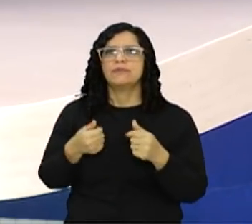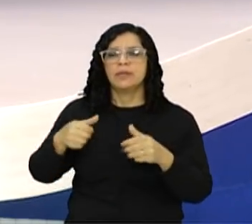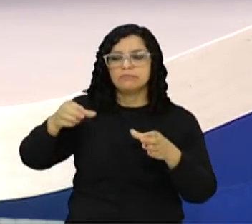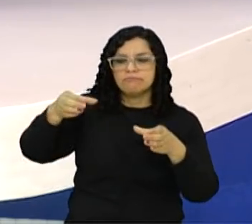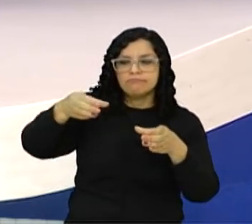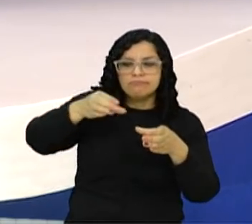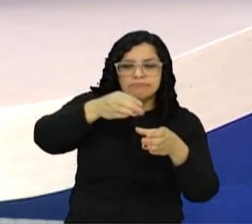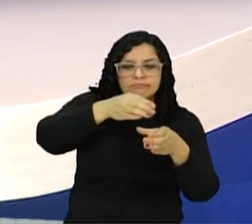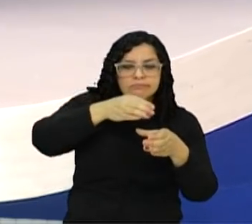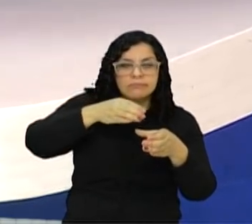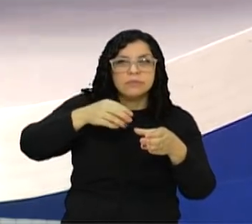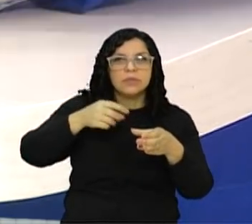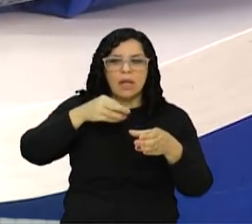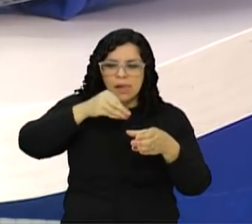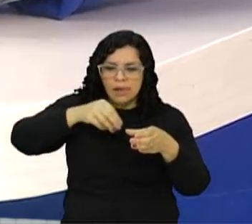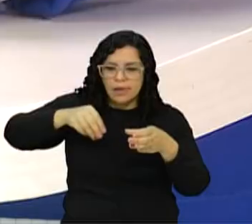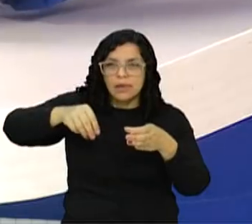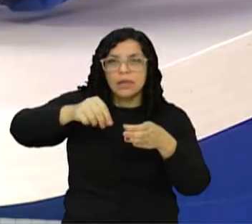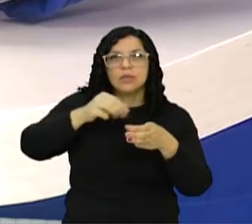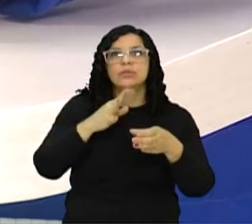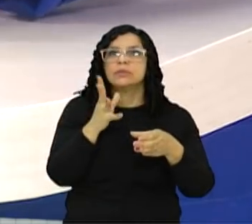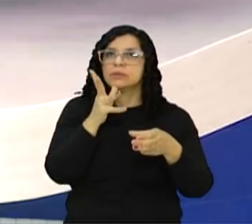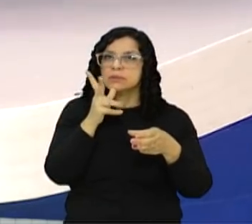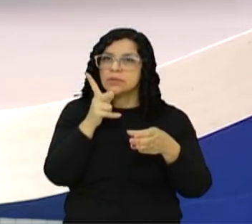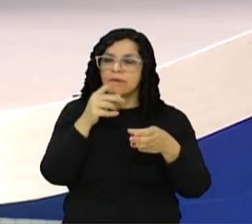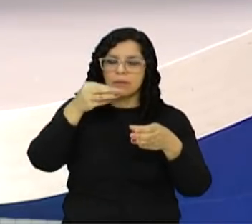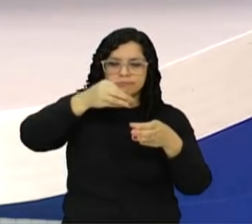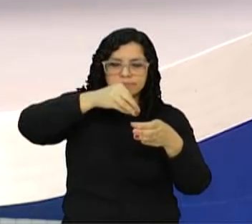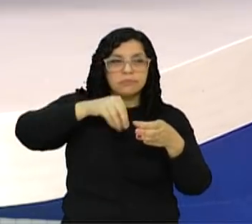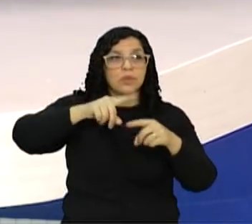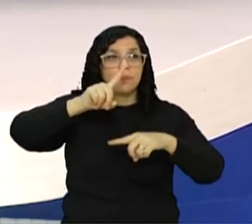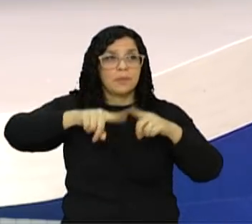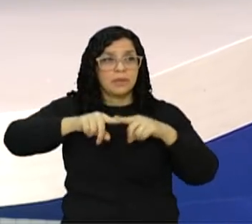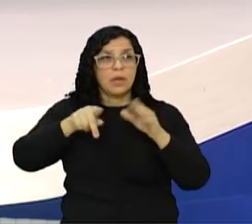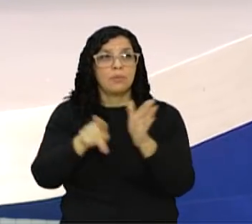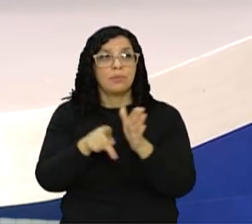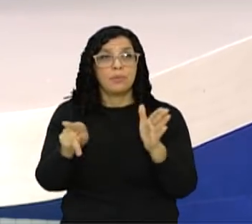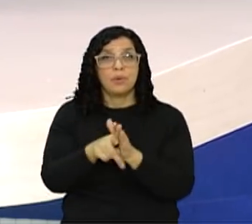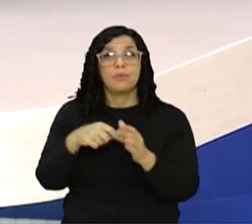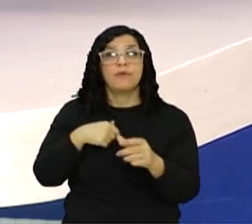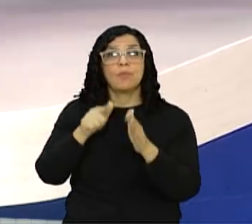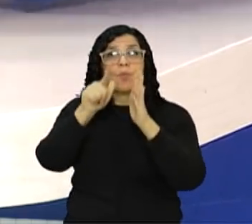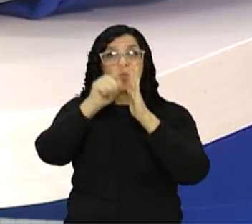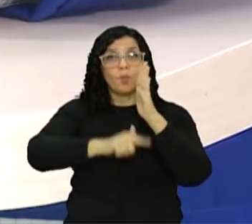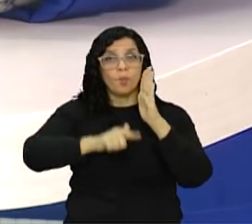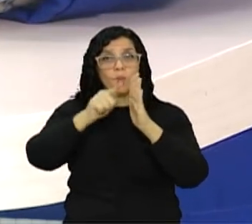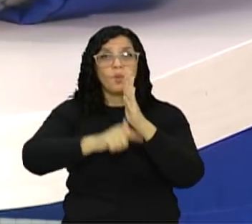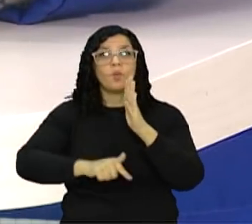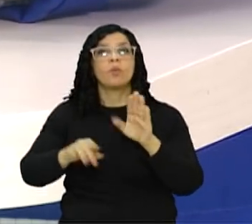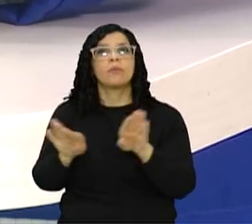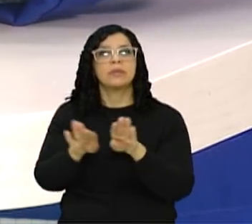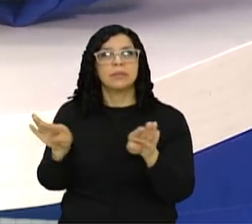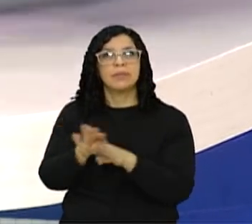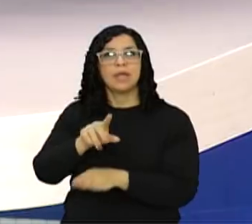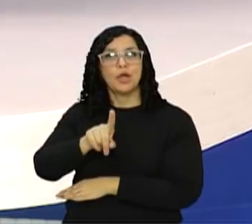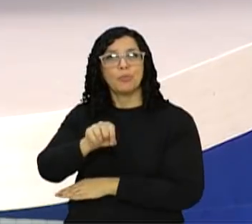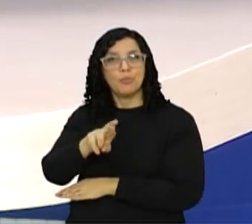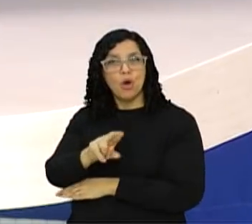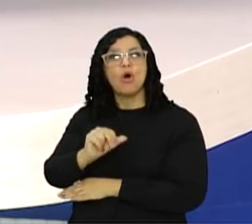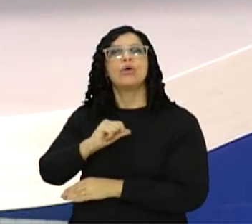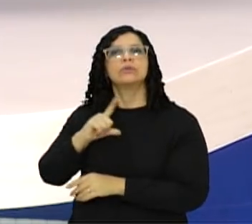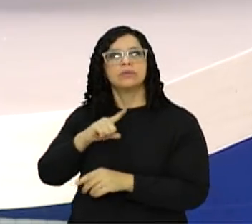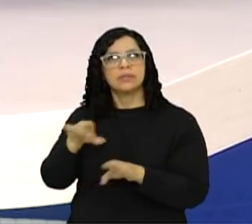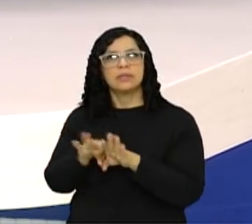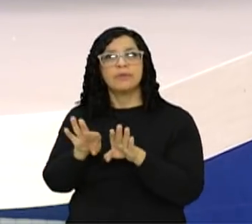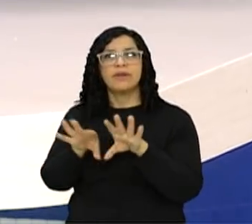sair a areia do lugar. Todos esses materiais, eles são o quê? Filtrantes, porosos, onde eles